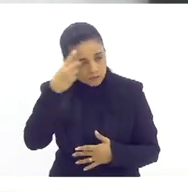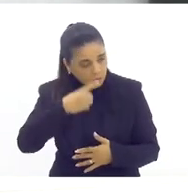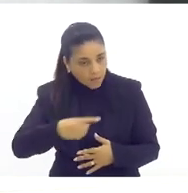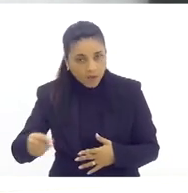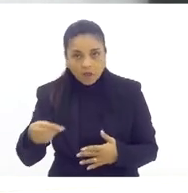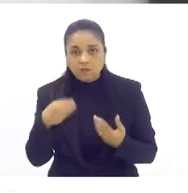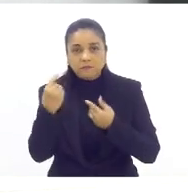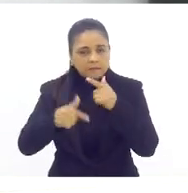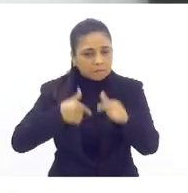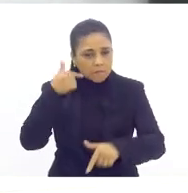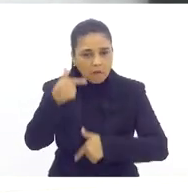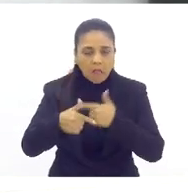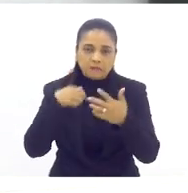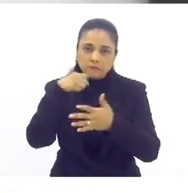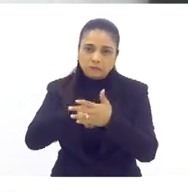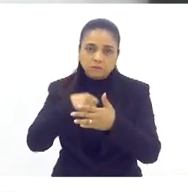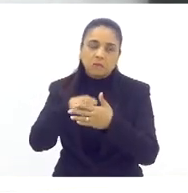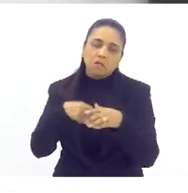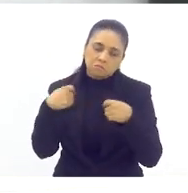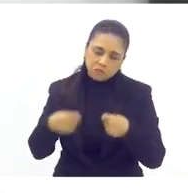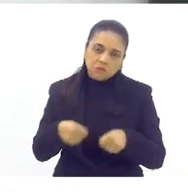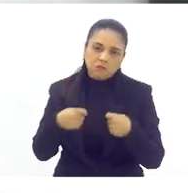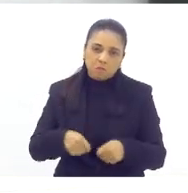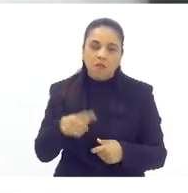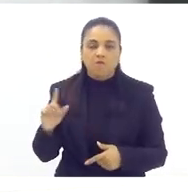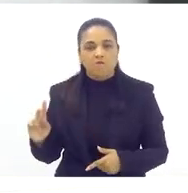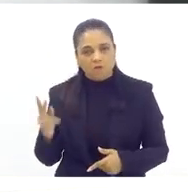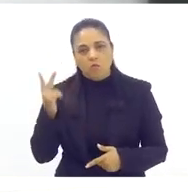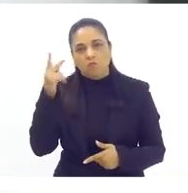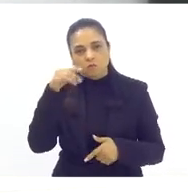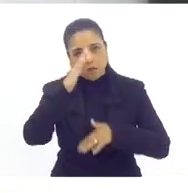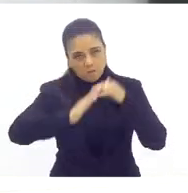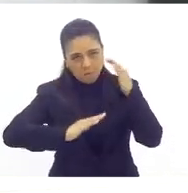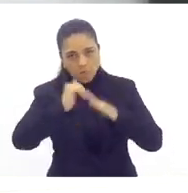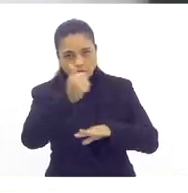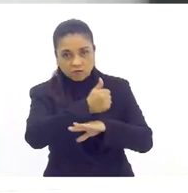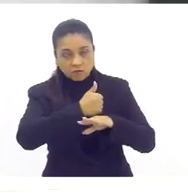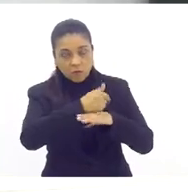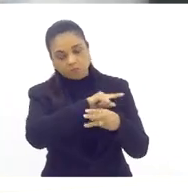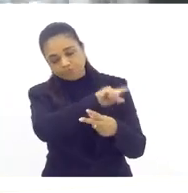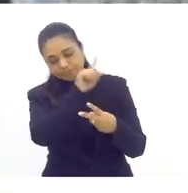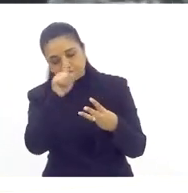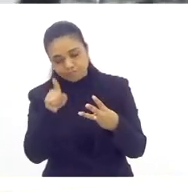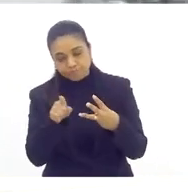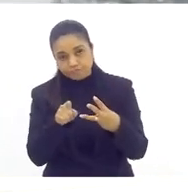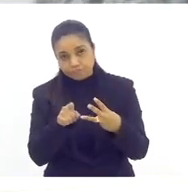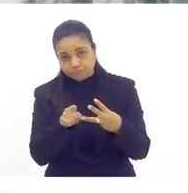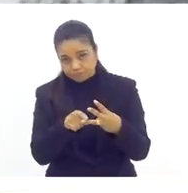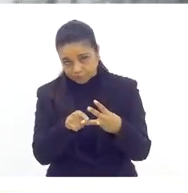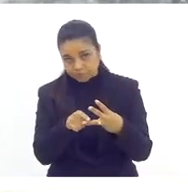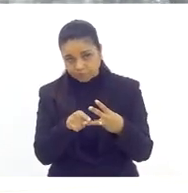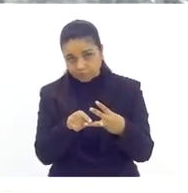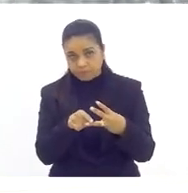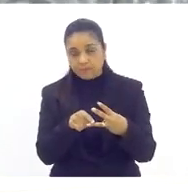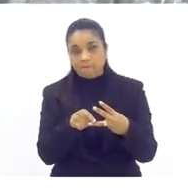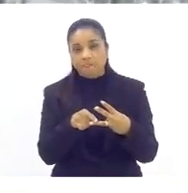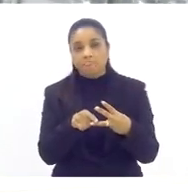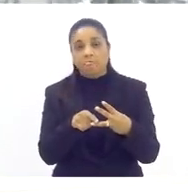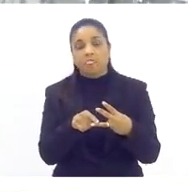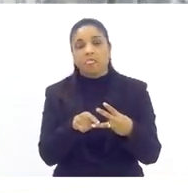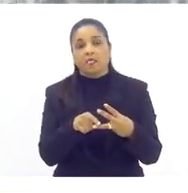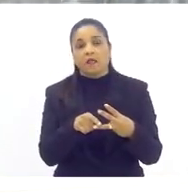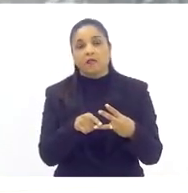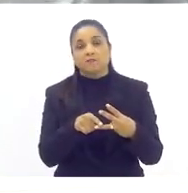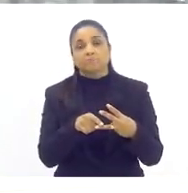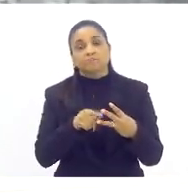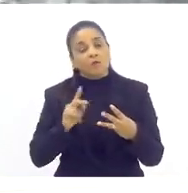precisa que essas gestões também sejam valorizadas Então hoje eu trago também essa essa questão E aí dentro dessa